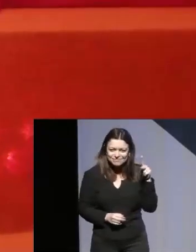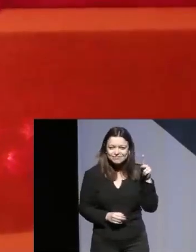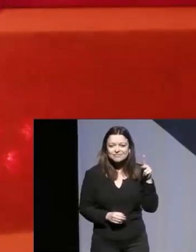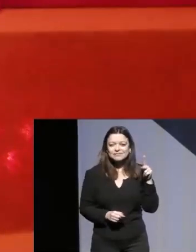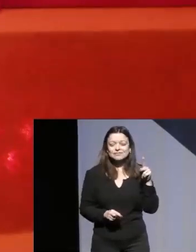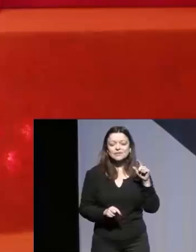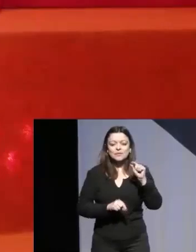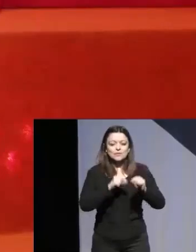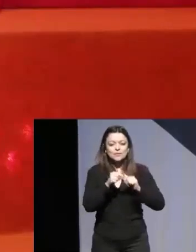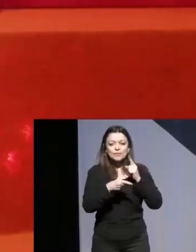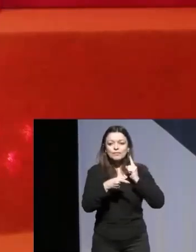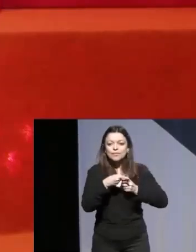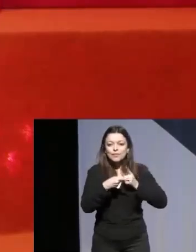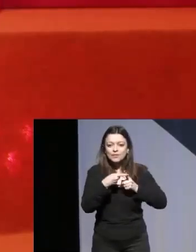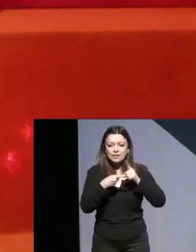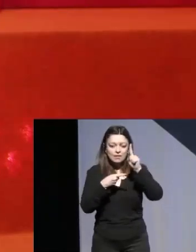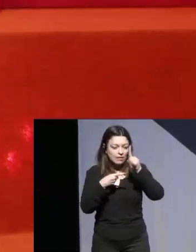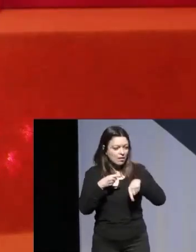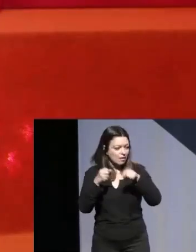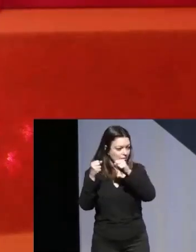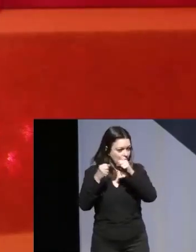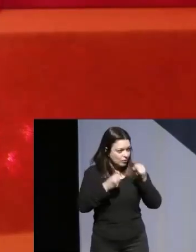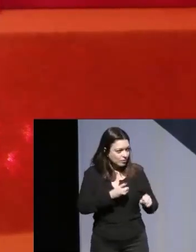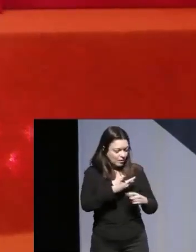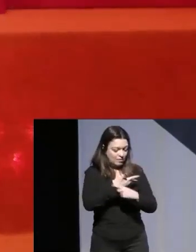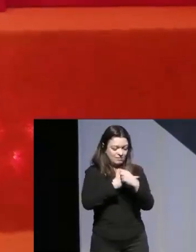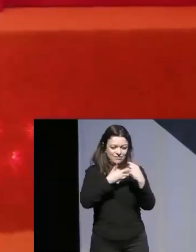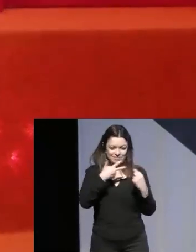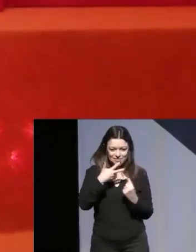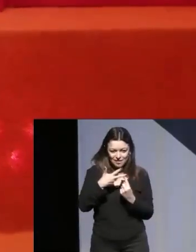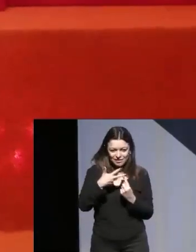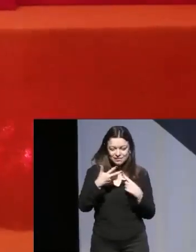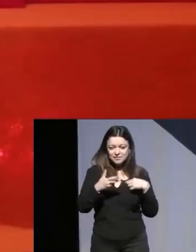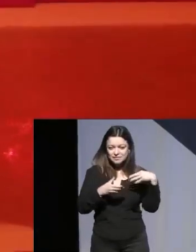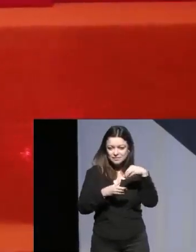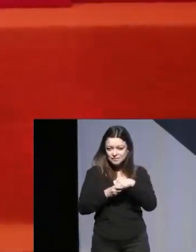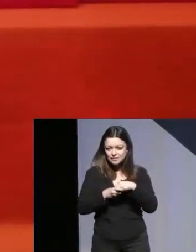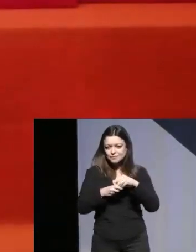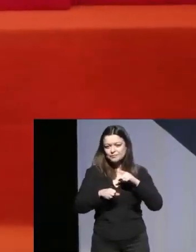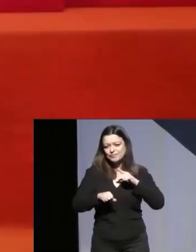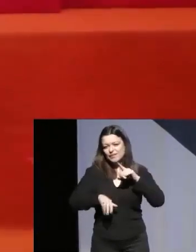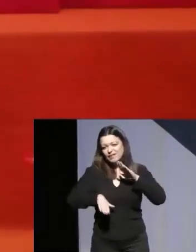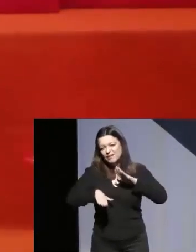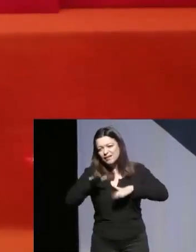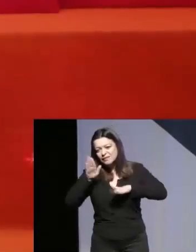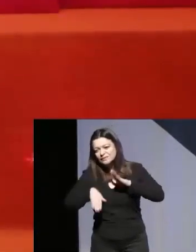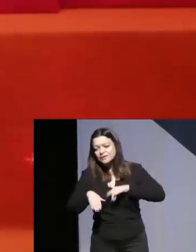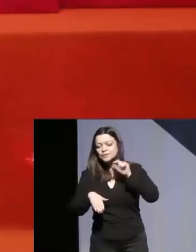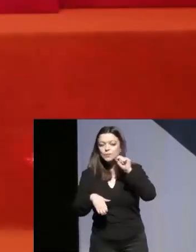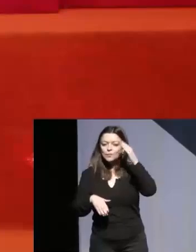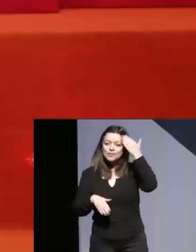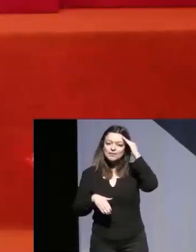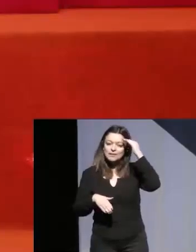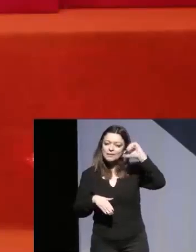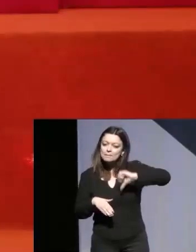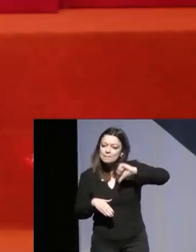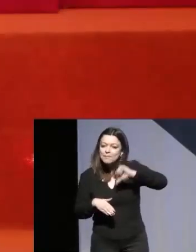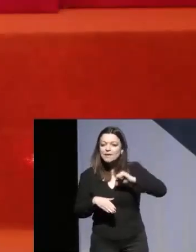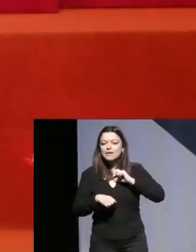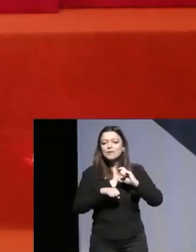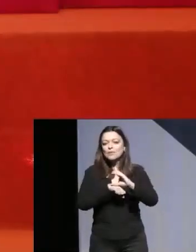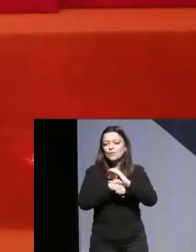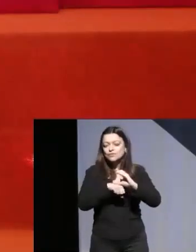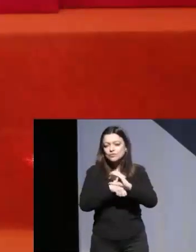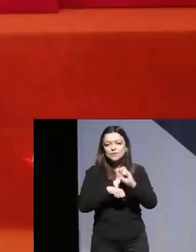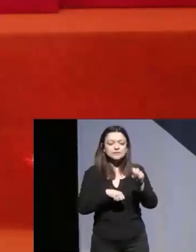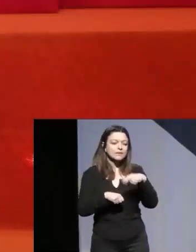os poderes constituídos, de maneira geral, muitas vezes ou interpretam mal, ou aplicam mal, enfim. E